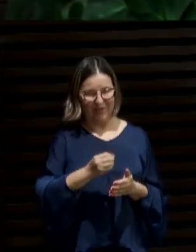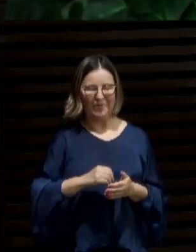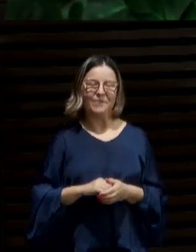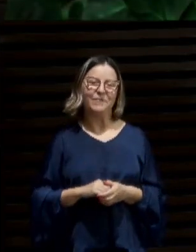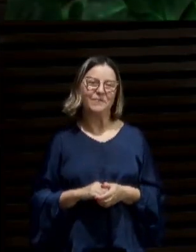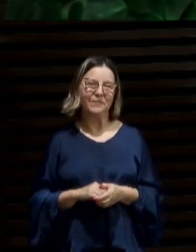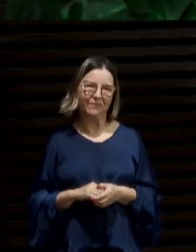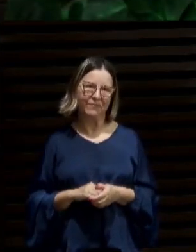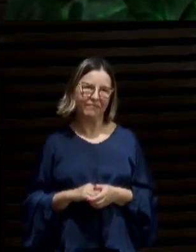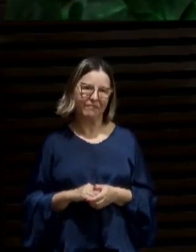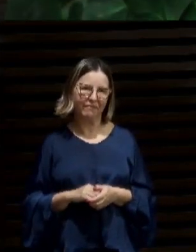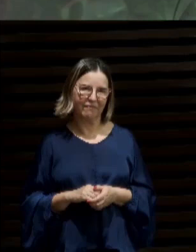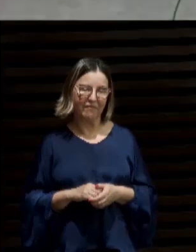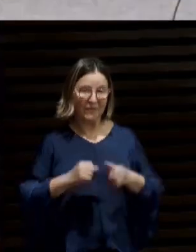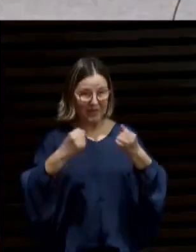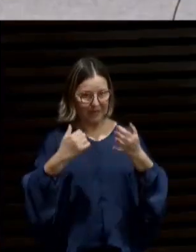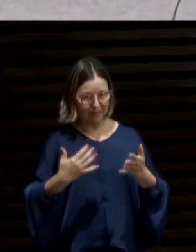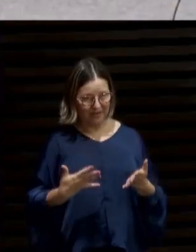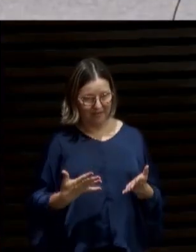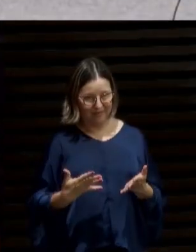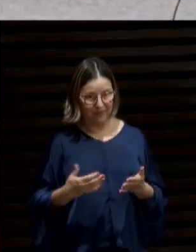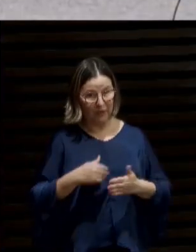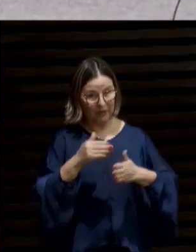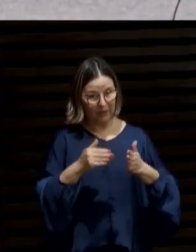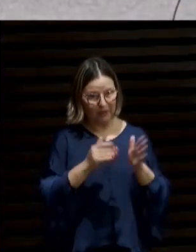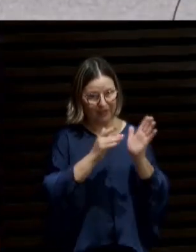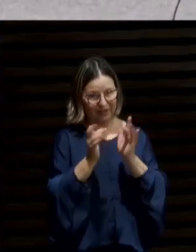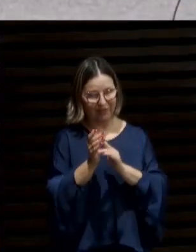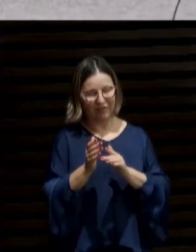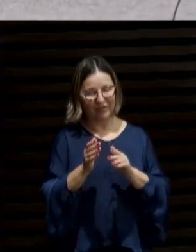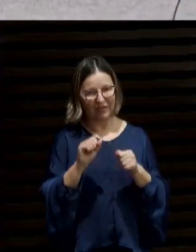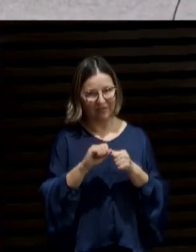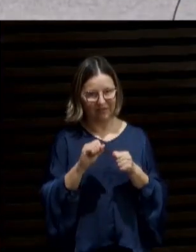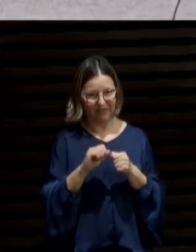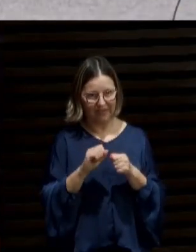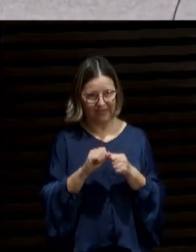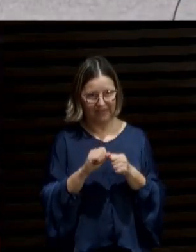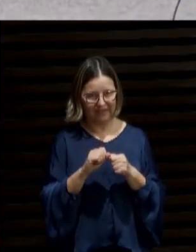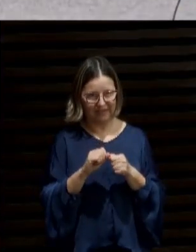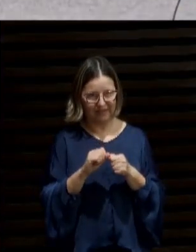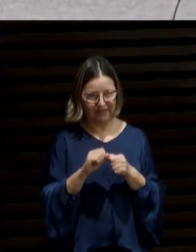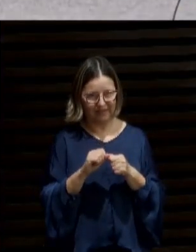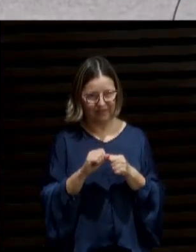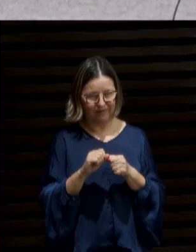aqui é que tudo o que Jesus fez foi